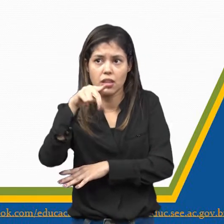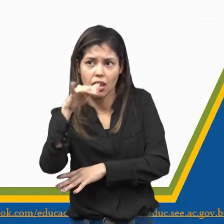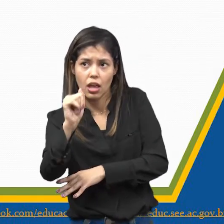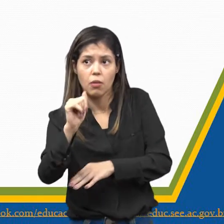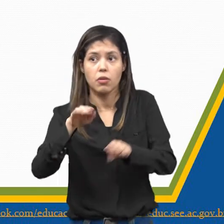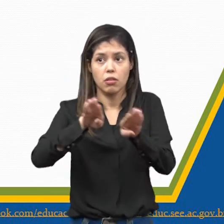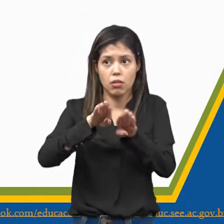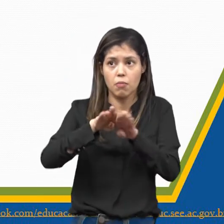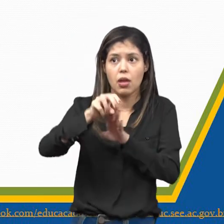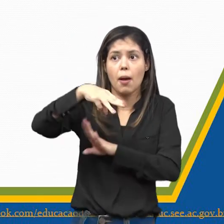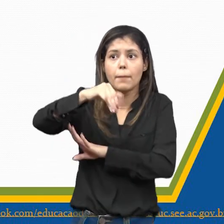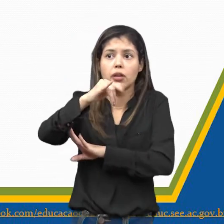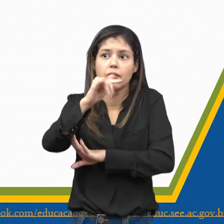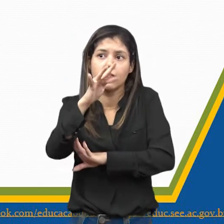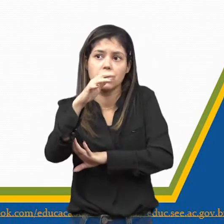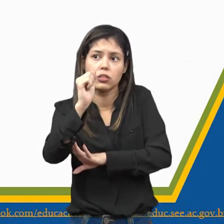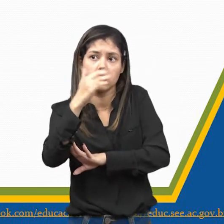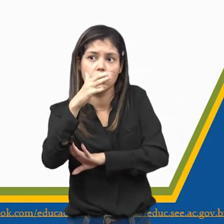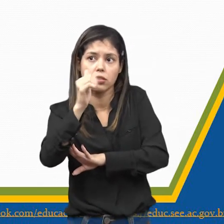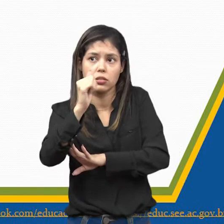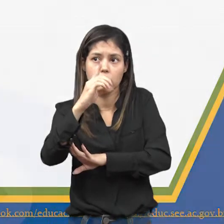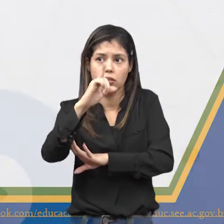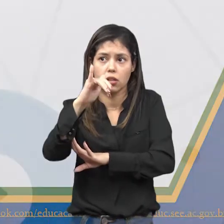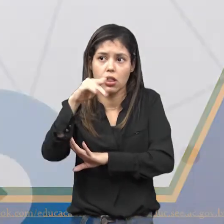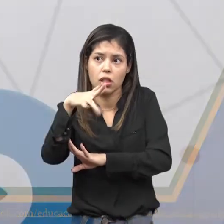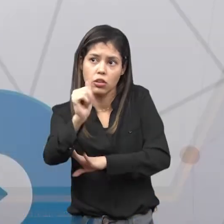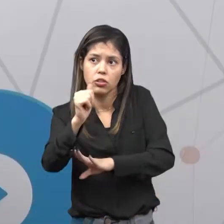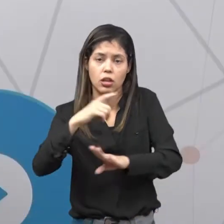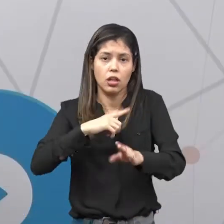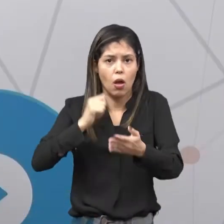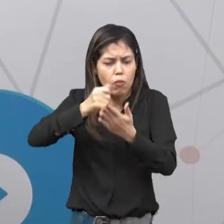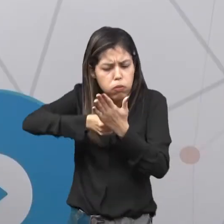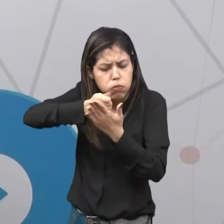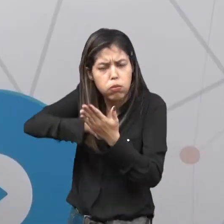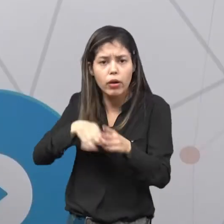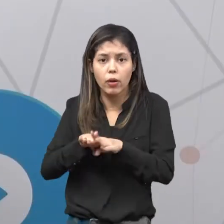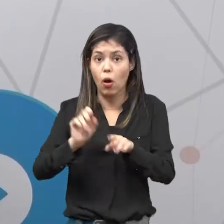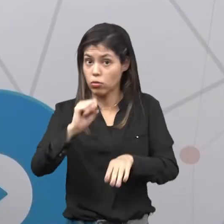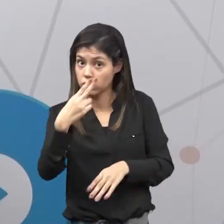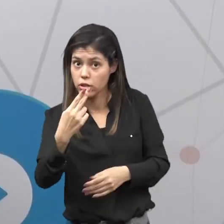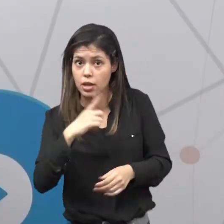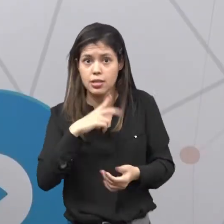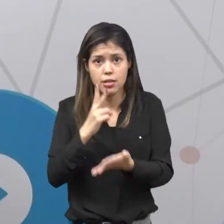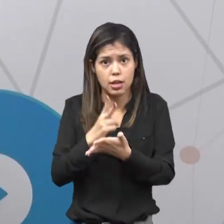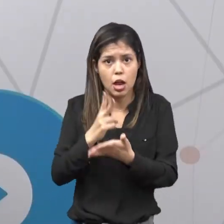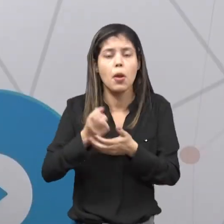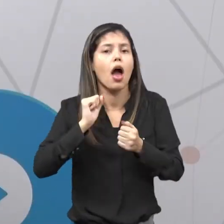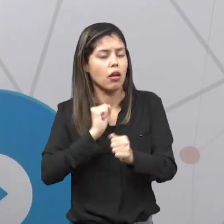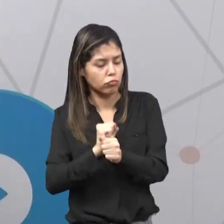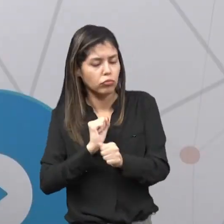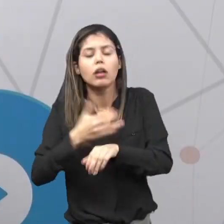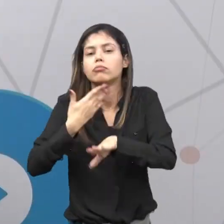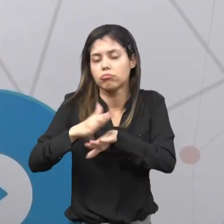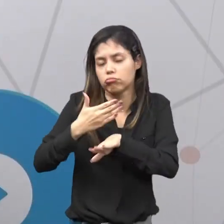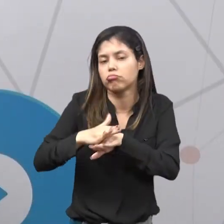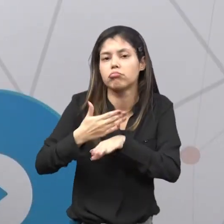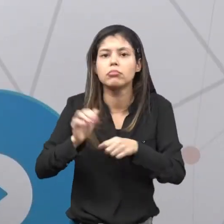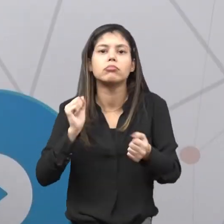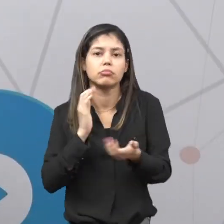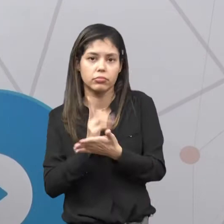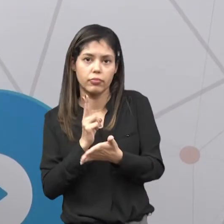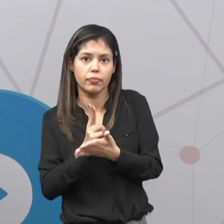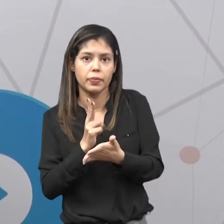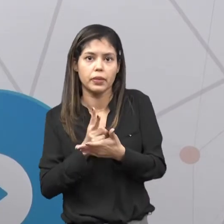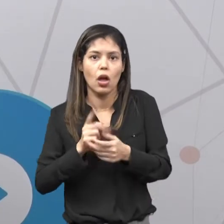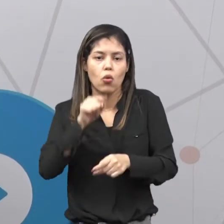clínica para o mesmo esforço. Ou seja, a partir do momento que você começa a ter uma rotina de práticas de exercícios físicos,